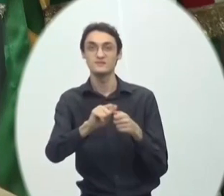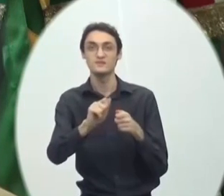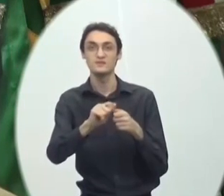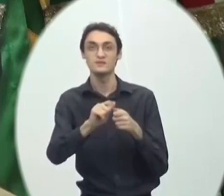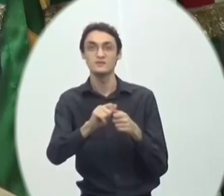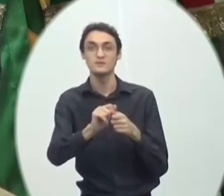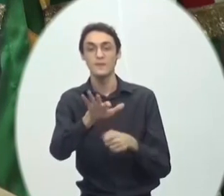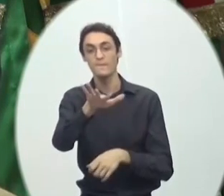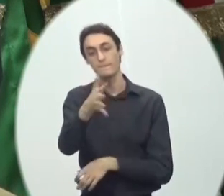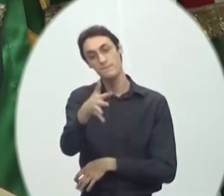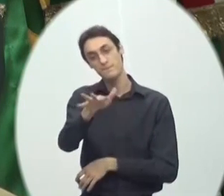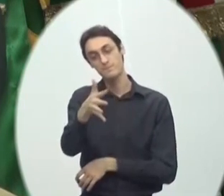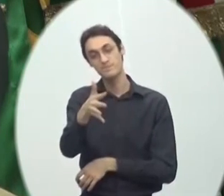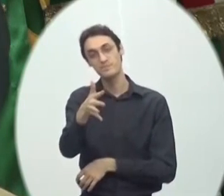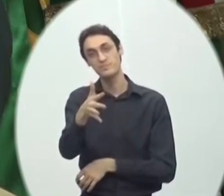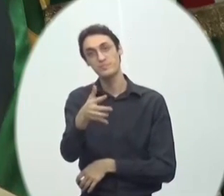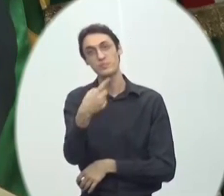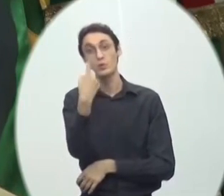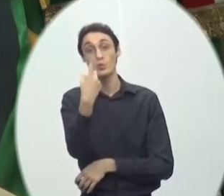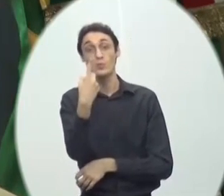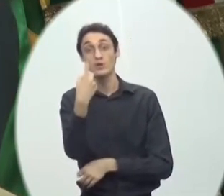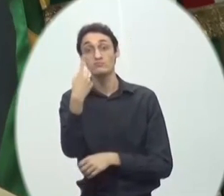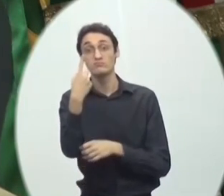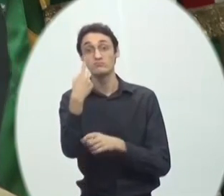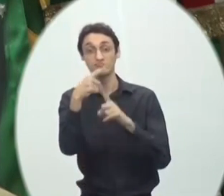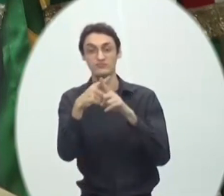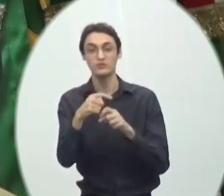mínimo uma vez por ano.